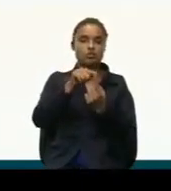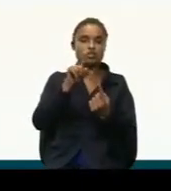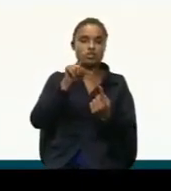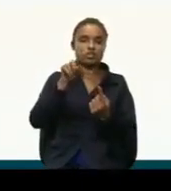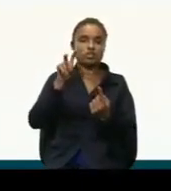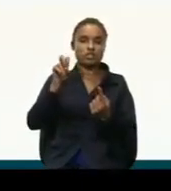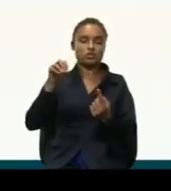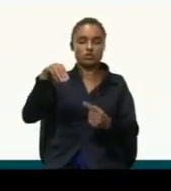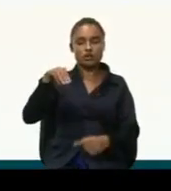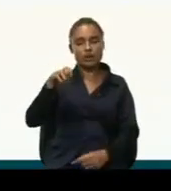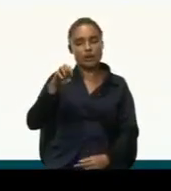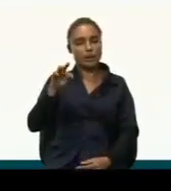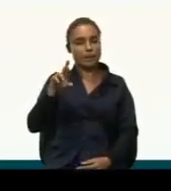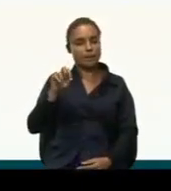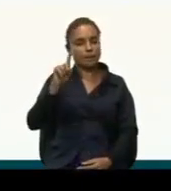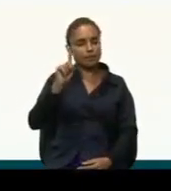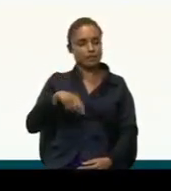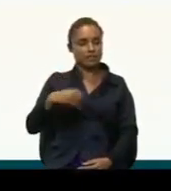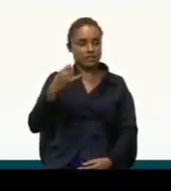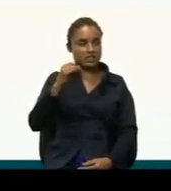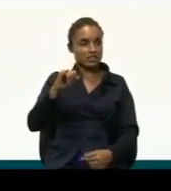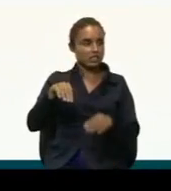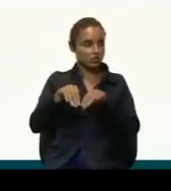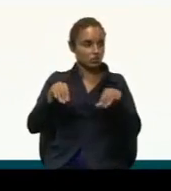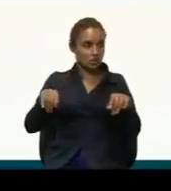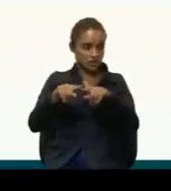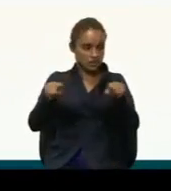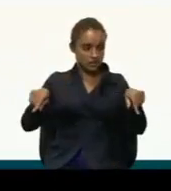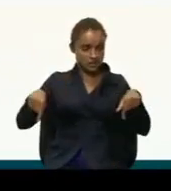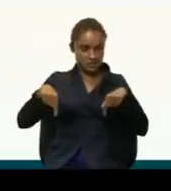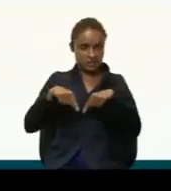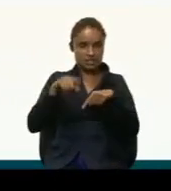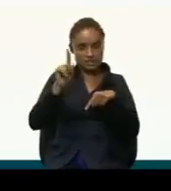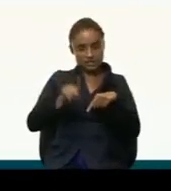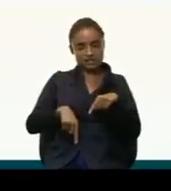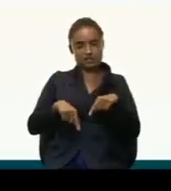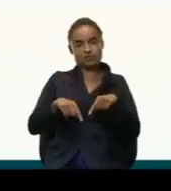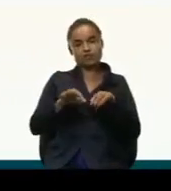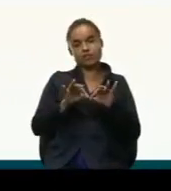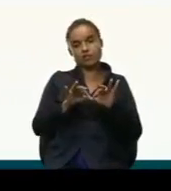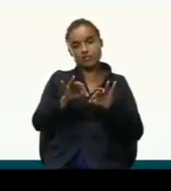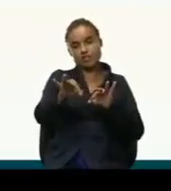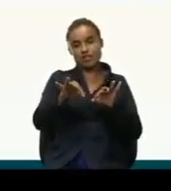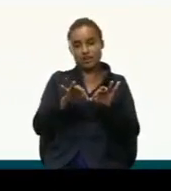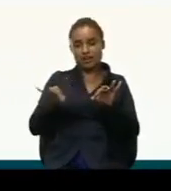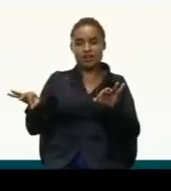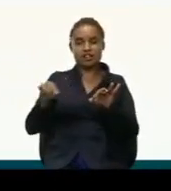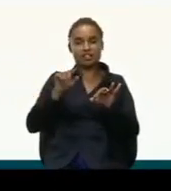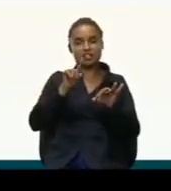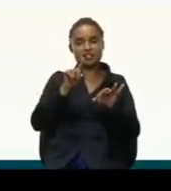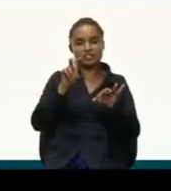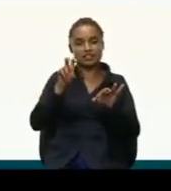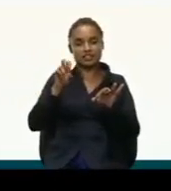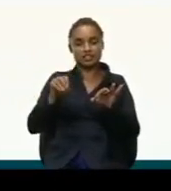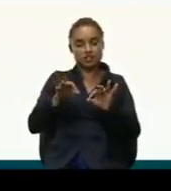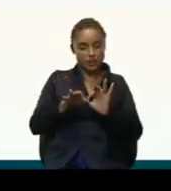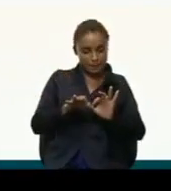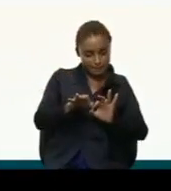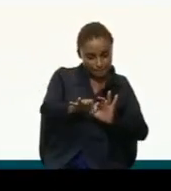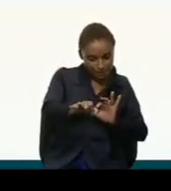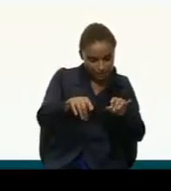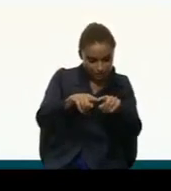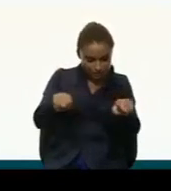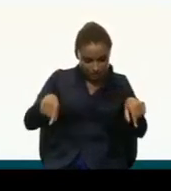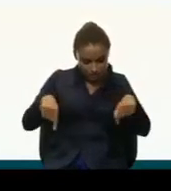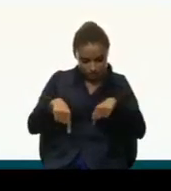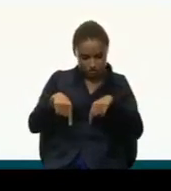dela. Então, se meu terreno está aqui e esse raio é 150 metros, aqui, esse pessoal